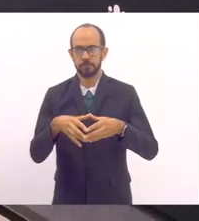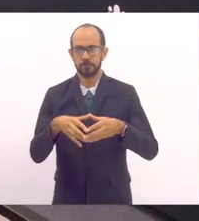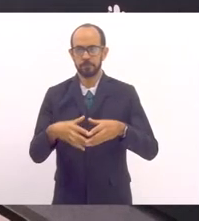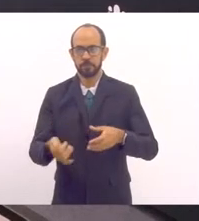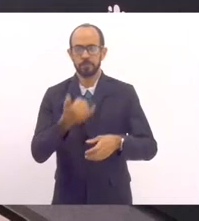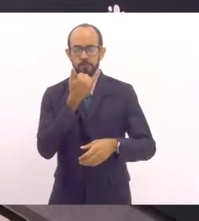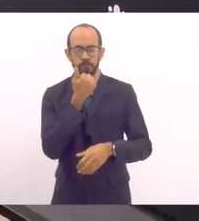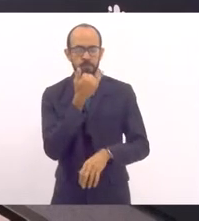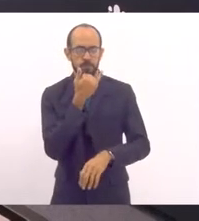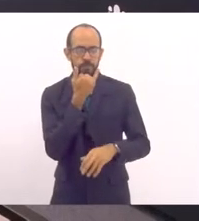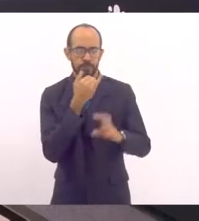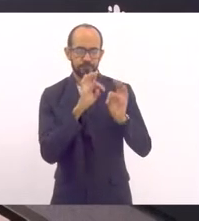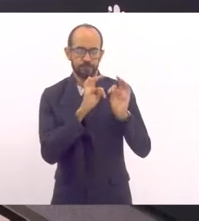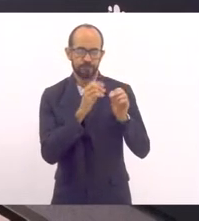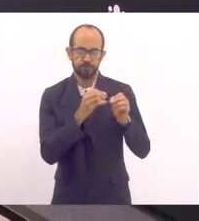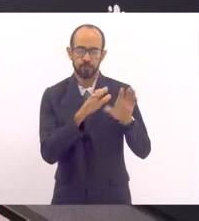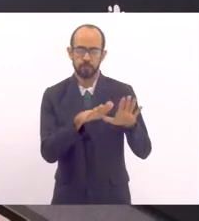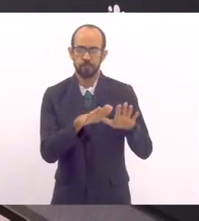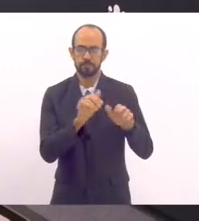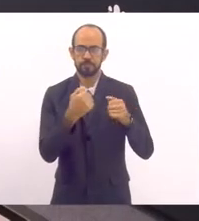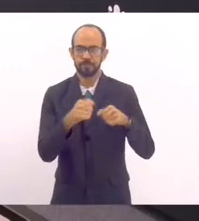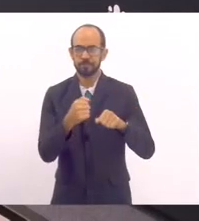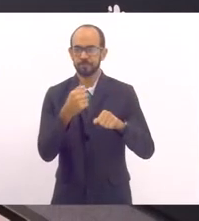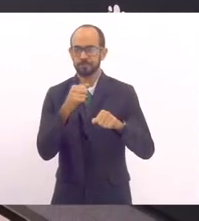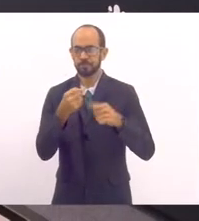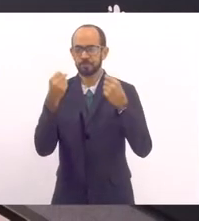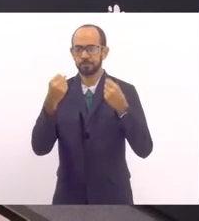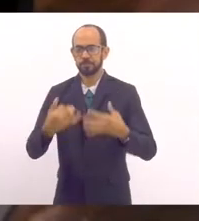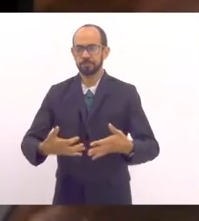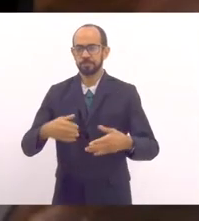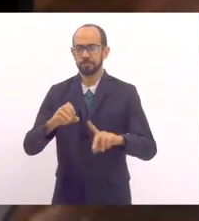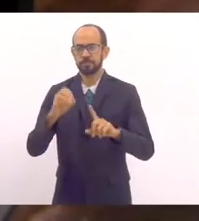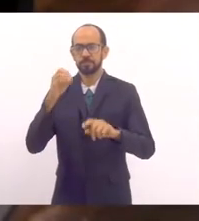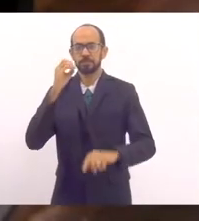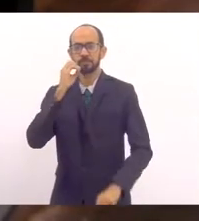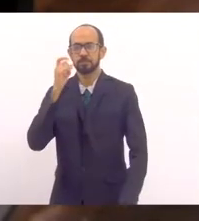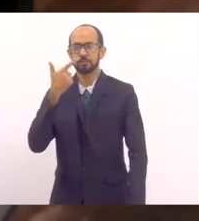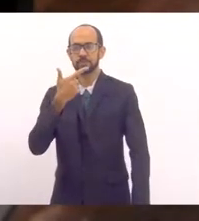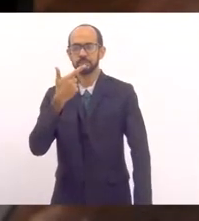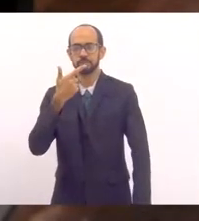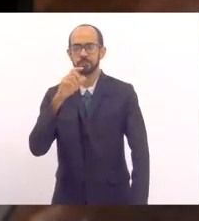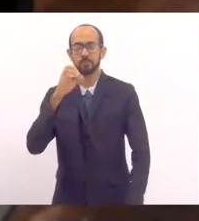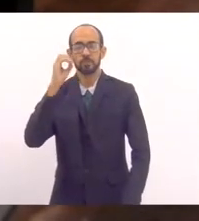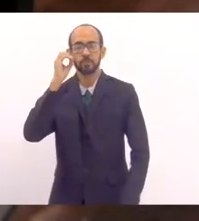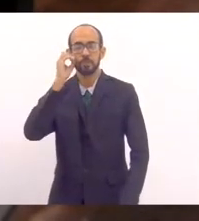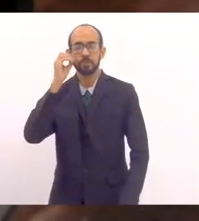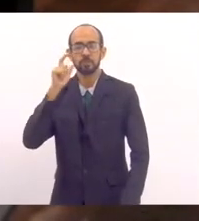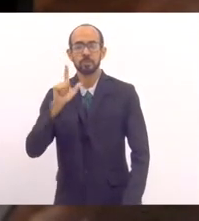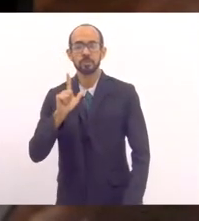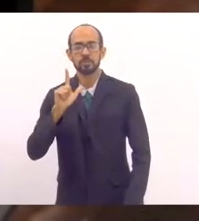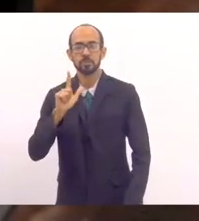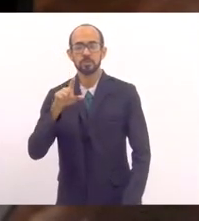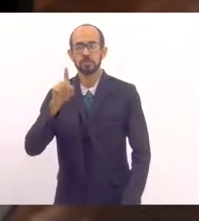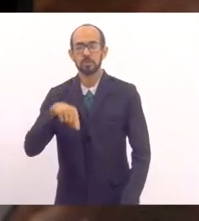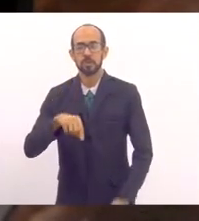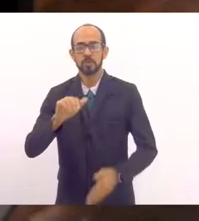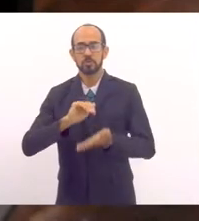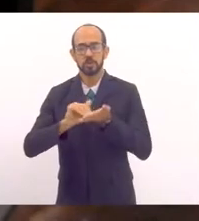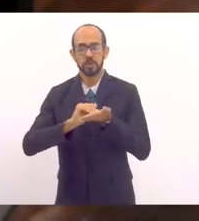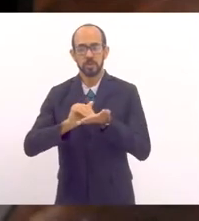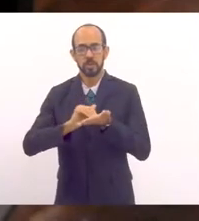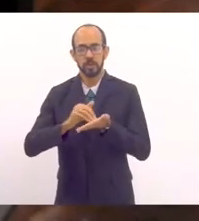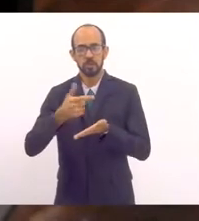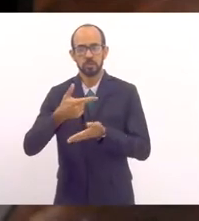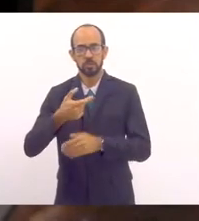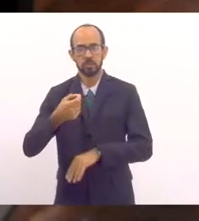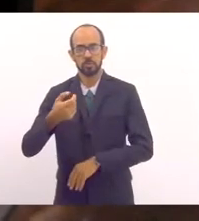a todos, né, fazer menção ao Otávio Leite, né, que era o nosso secretário em 2019. O Otávio